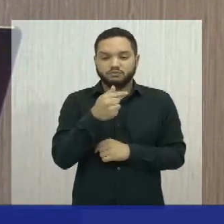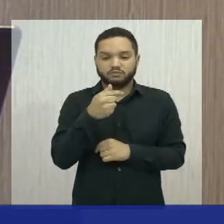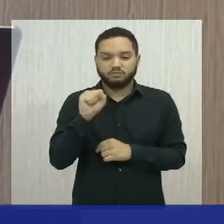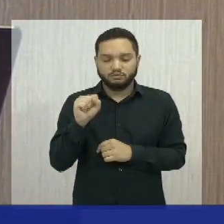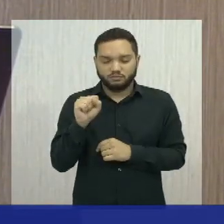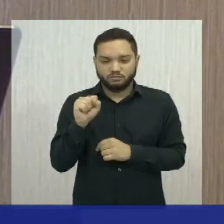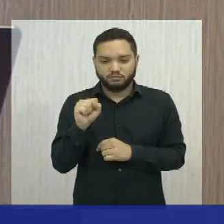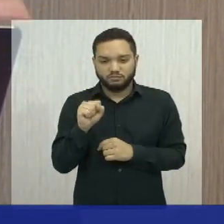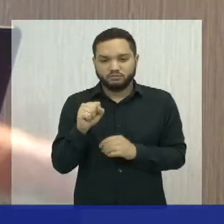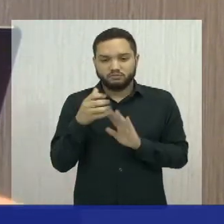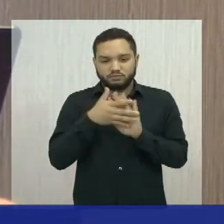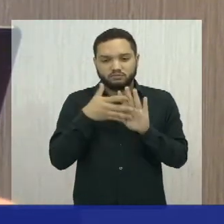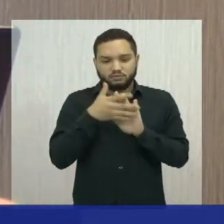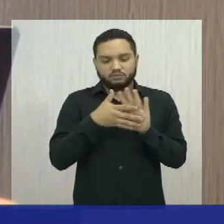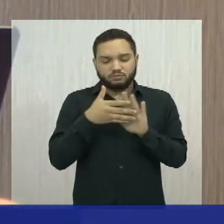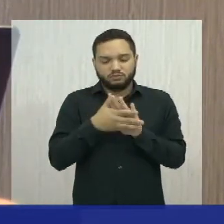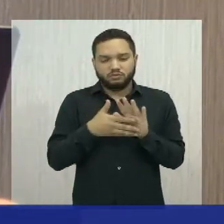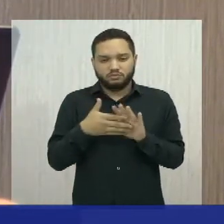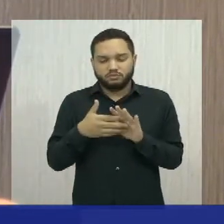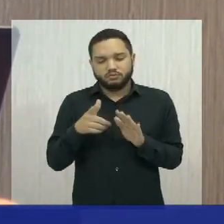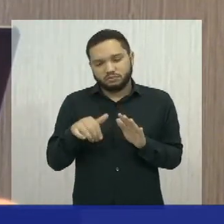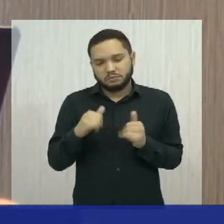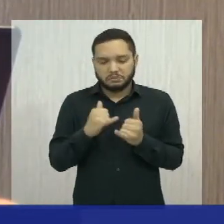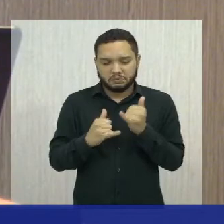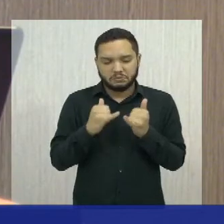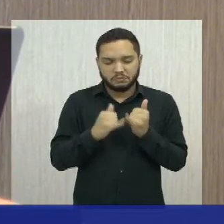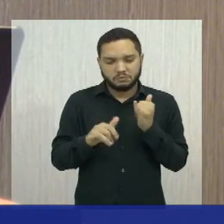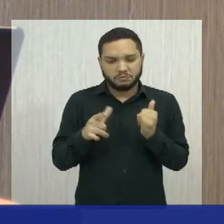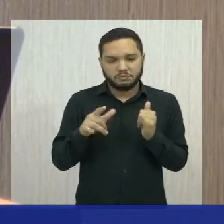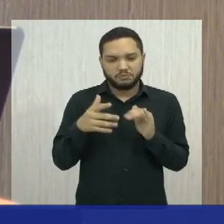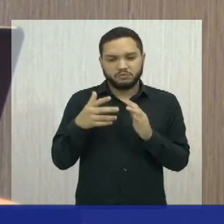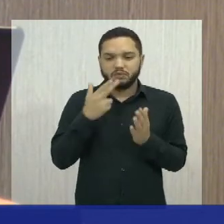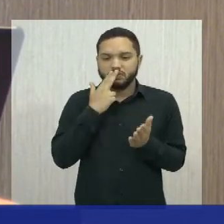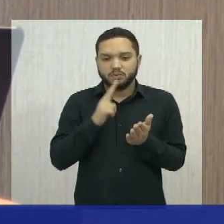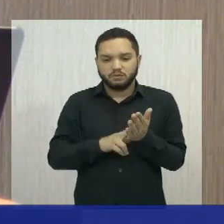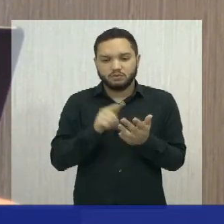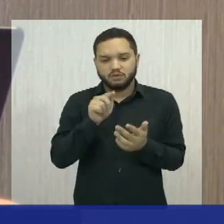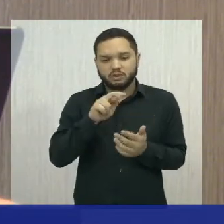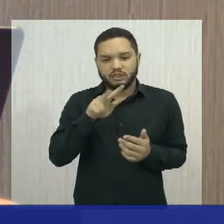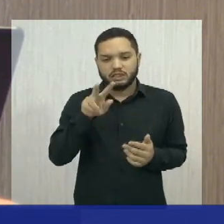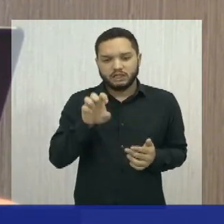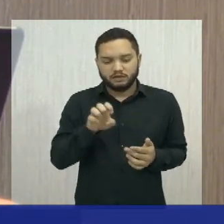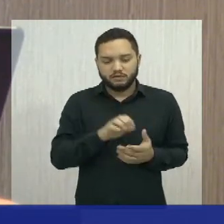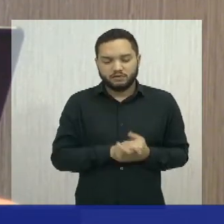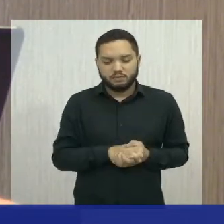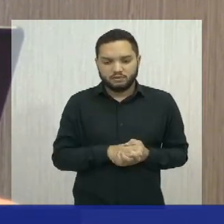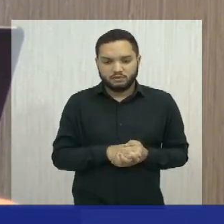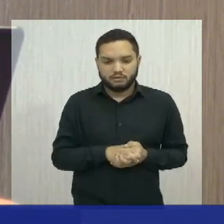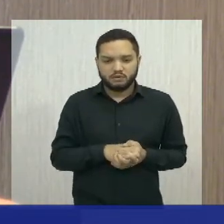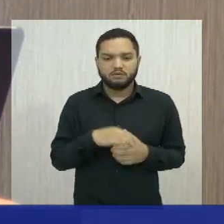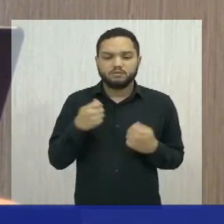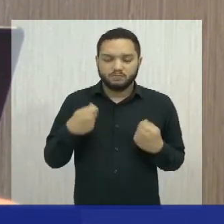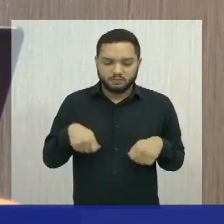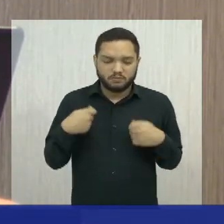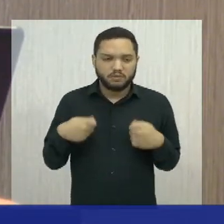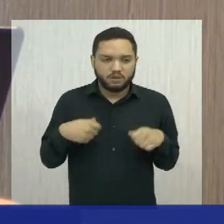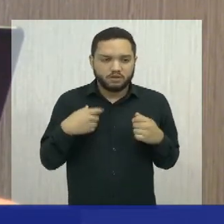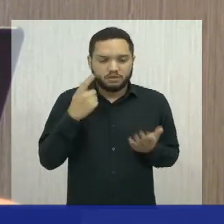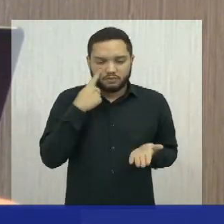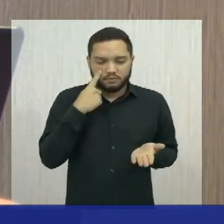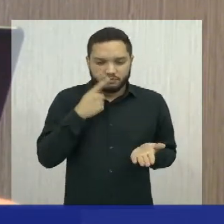878, o conteúdo é mais ou menos o mesmo e a multa é grave. Aí a gente precisa também dar uma olhada